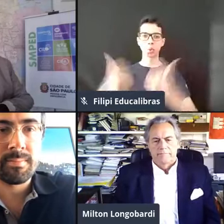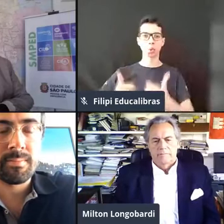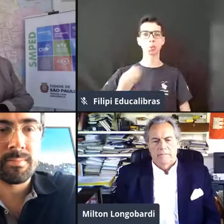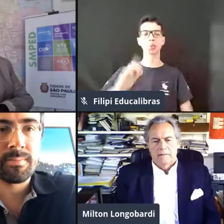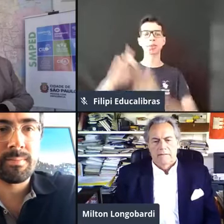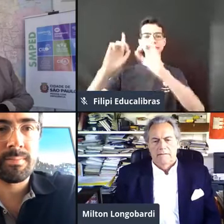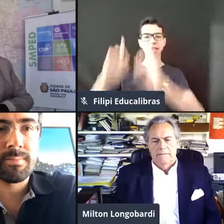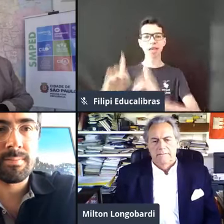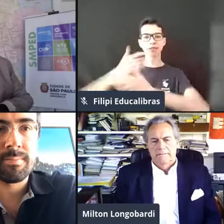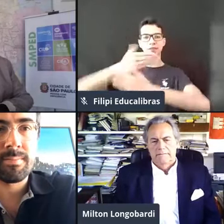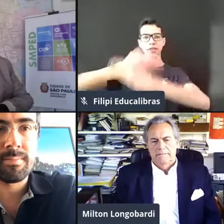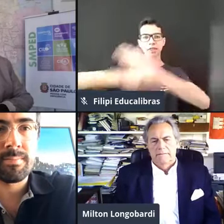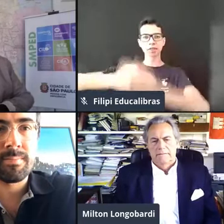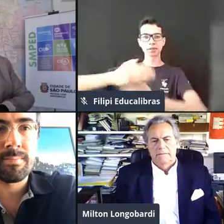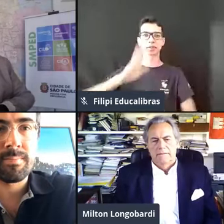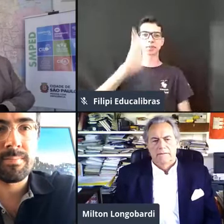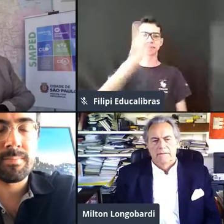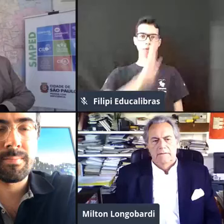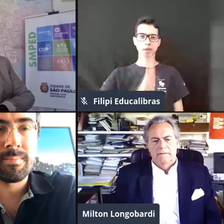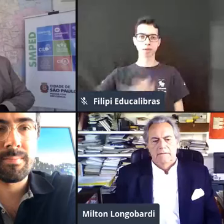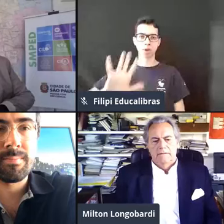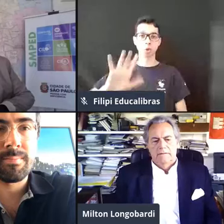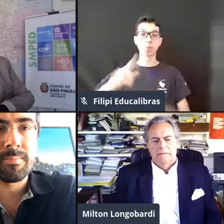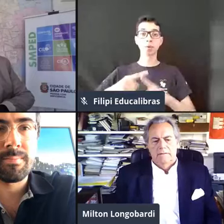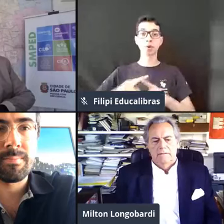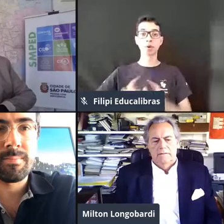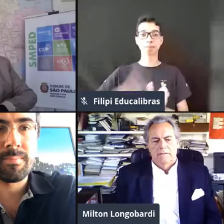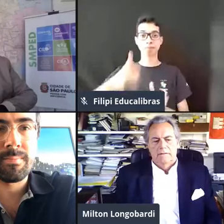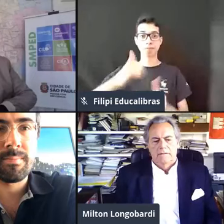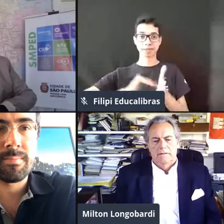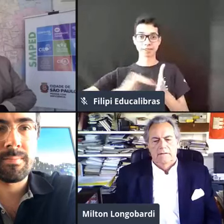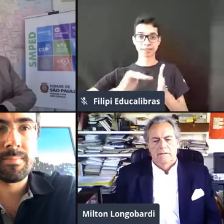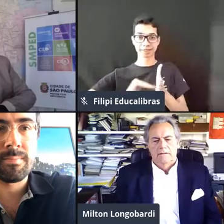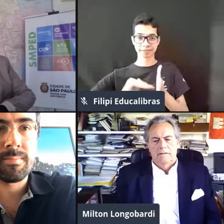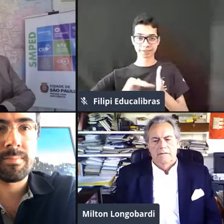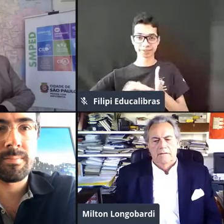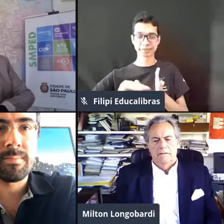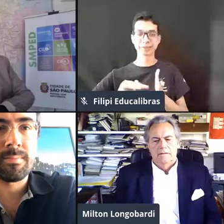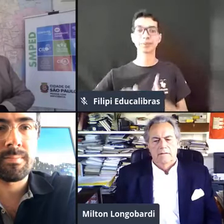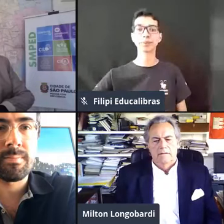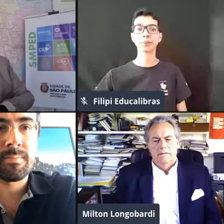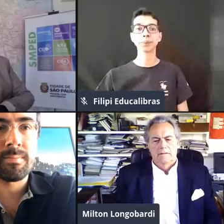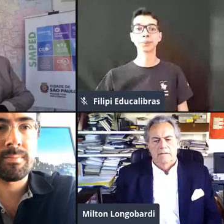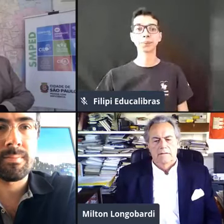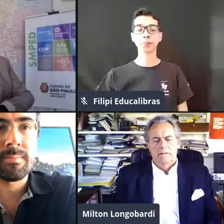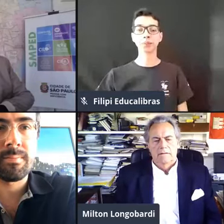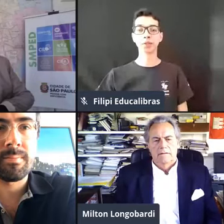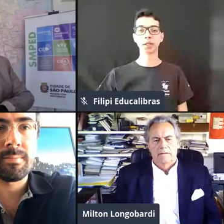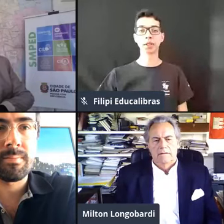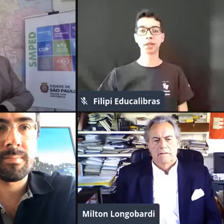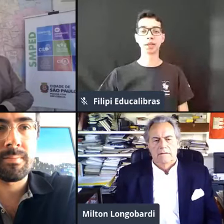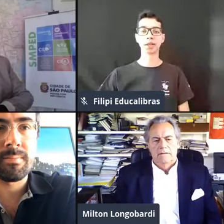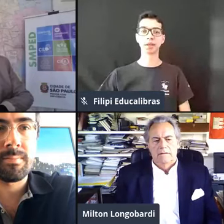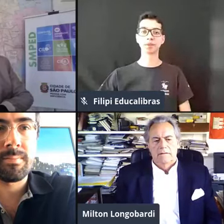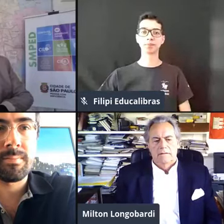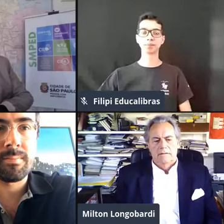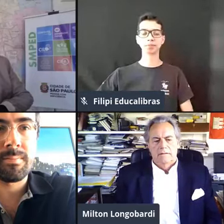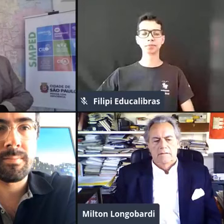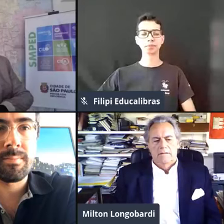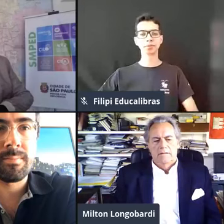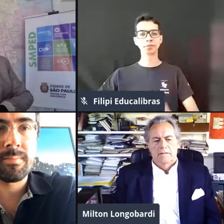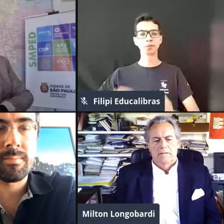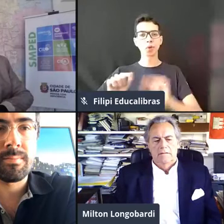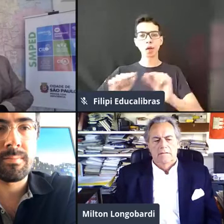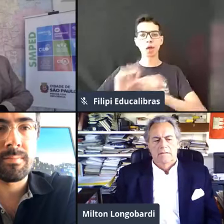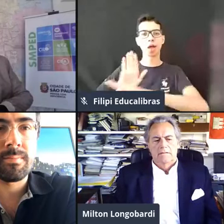primeira secretaria, ela ensejou, inclusive, a criação de várias secretarias aí pelo Brasil, tanto no